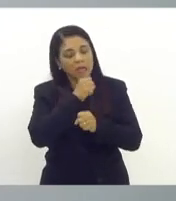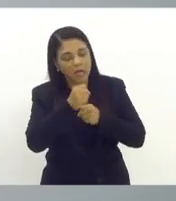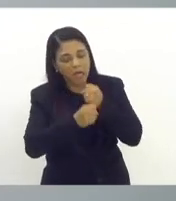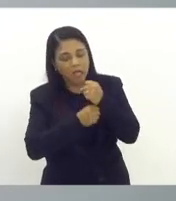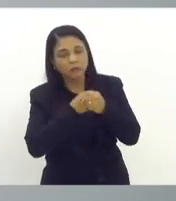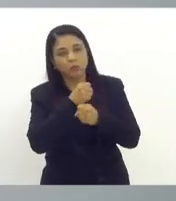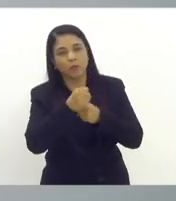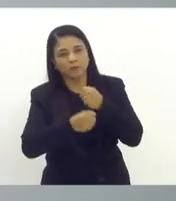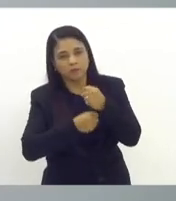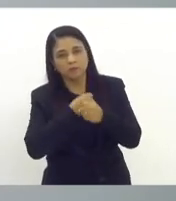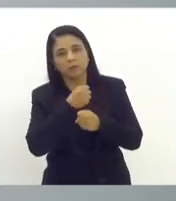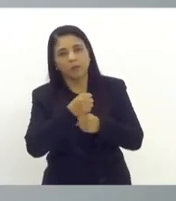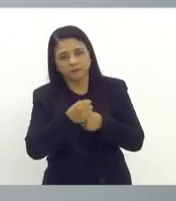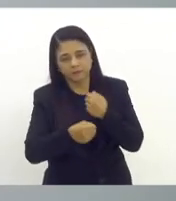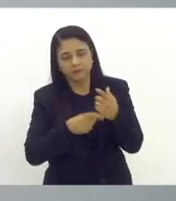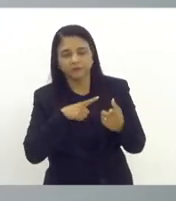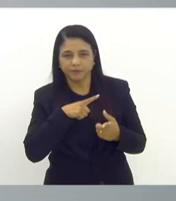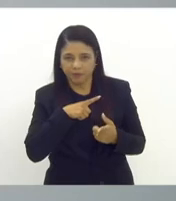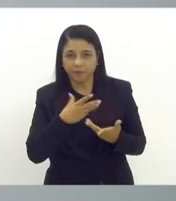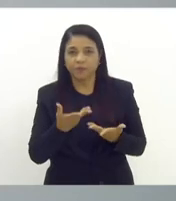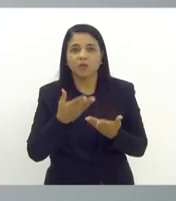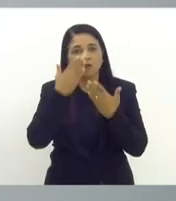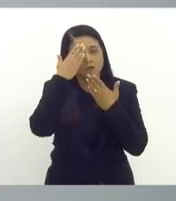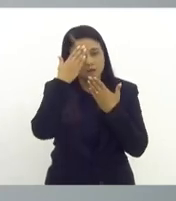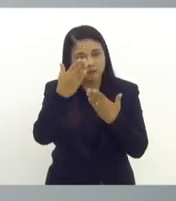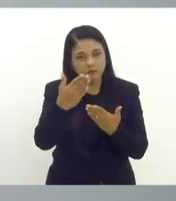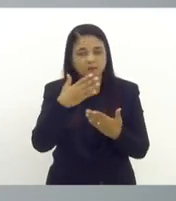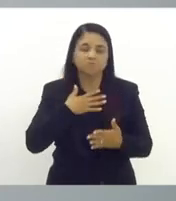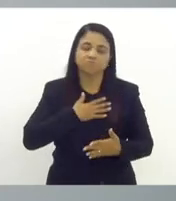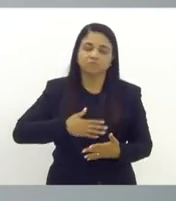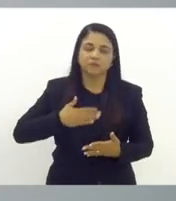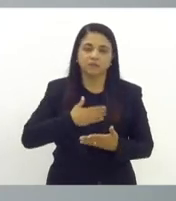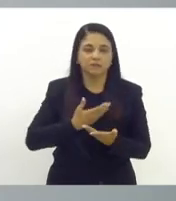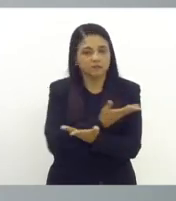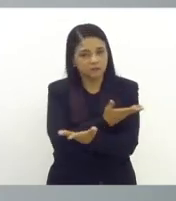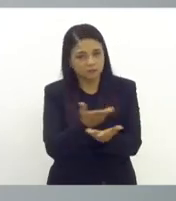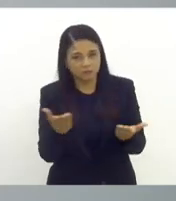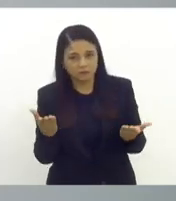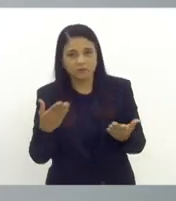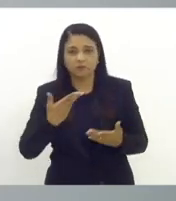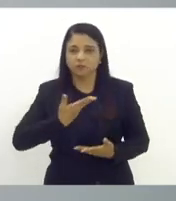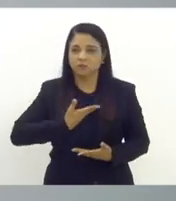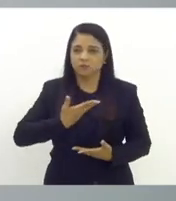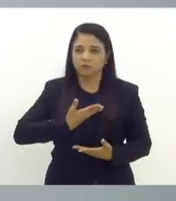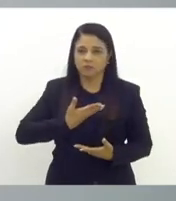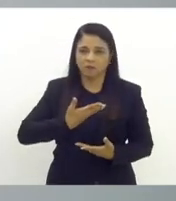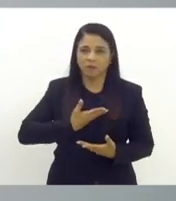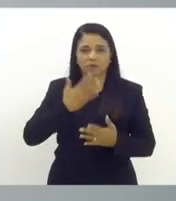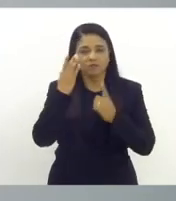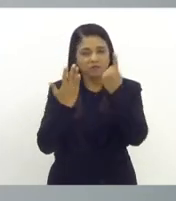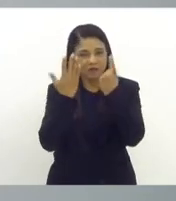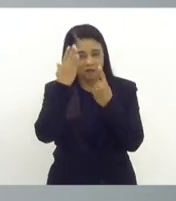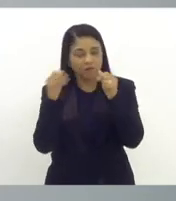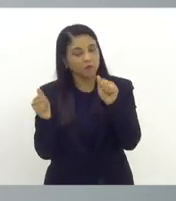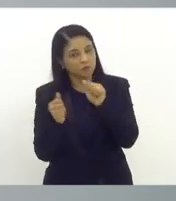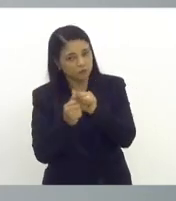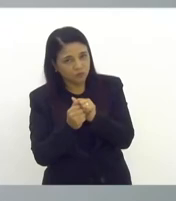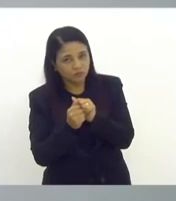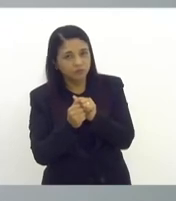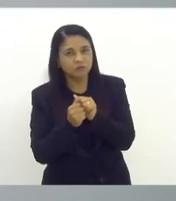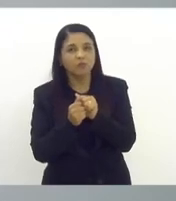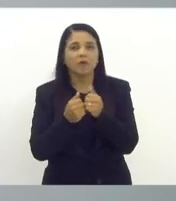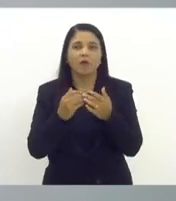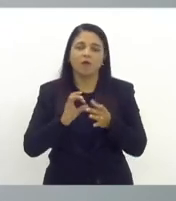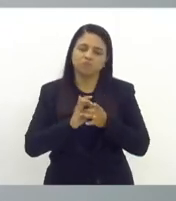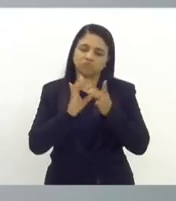lançados mas agradecer a todos prazer estar novamente com todos os amigos aqui que fazem carnaval junto conosco e